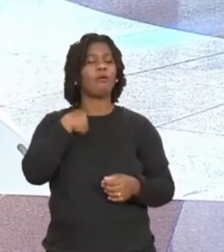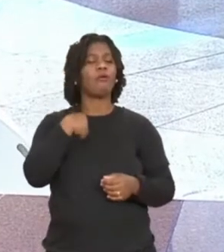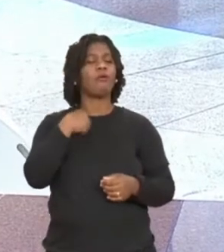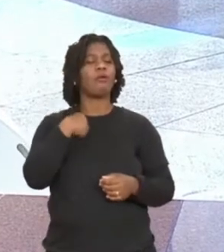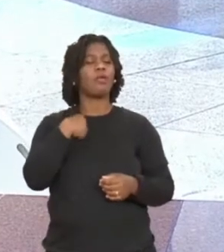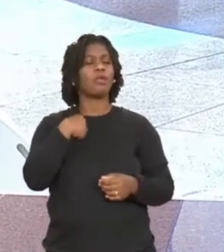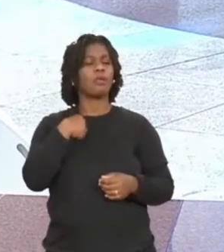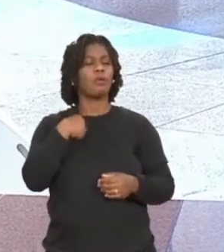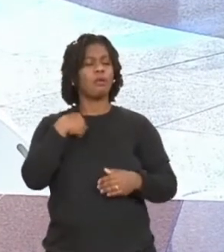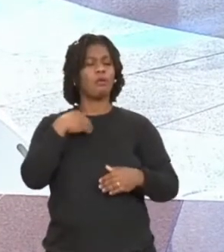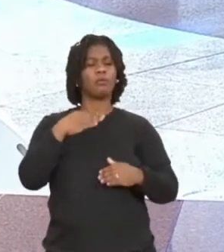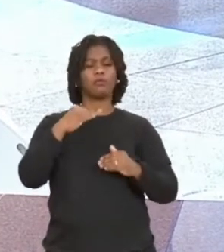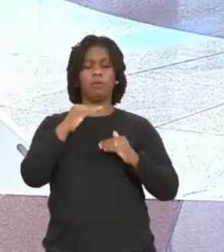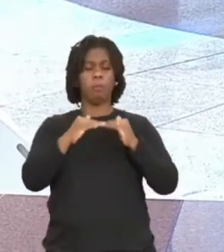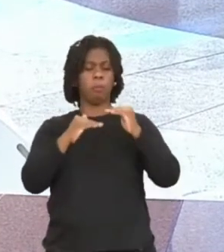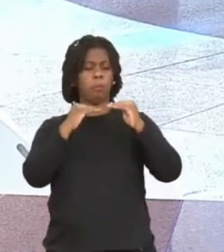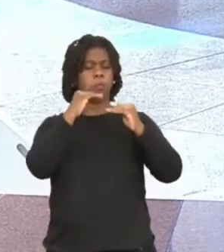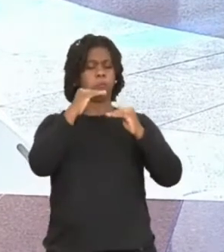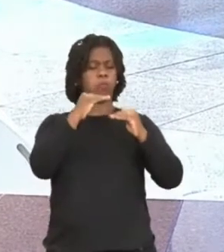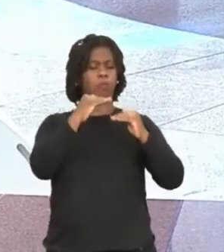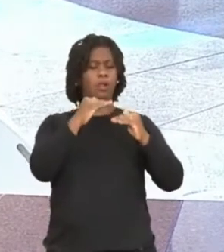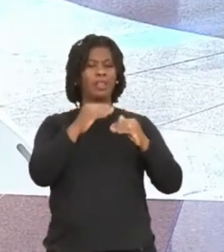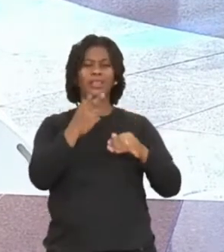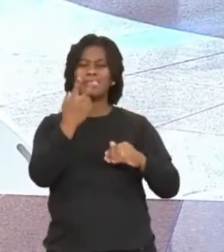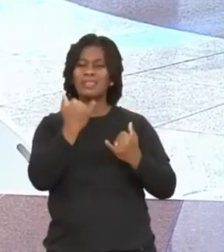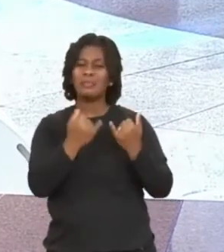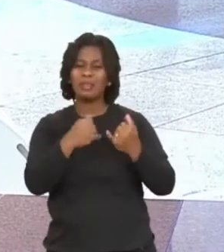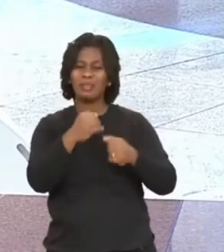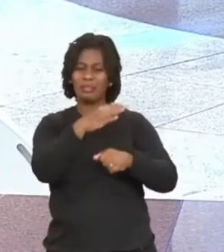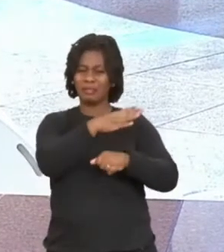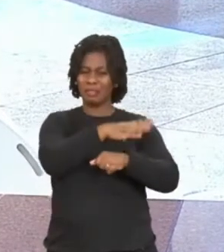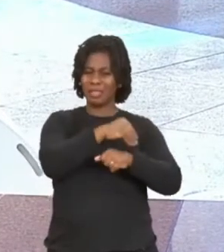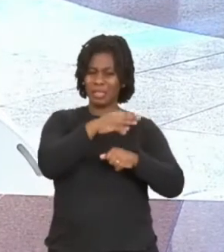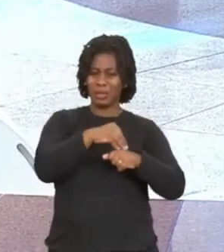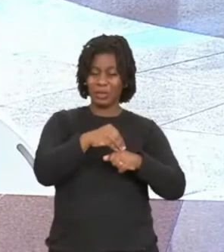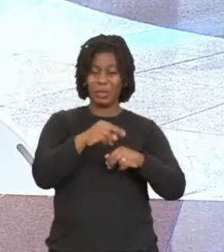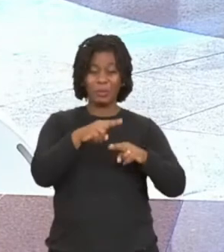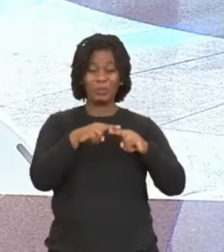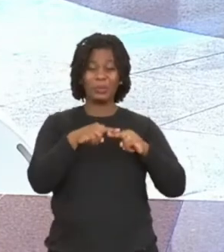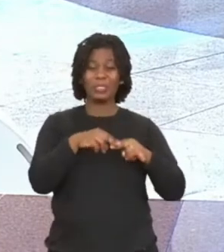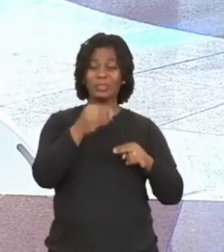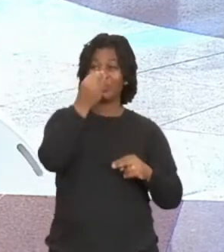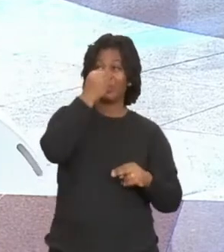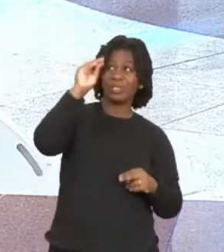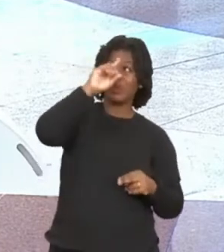se acham capazes, desprezam as coisas de Deus, desprezam Deus.